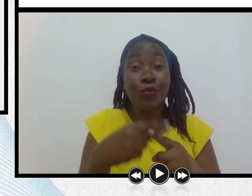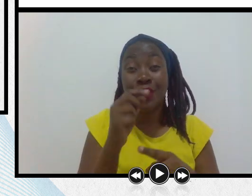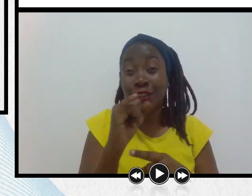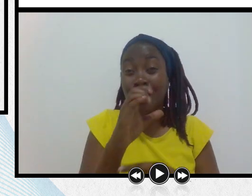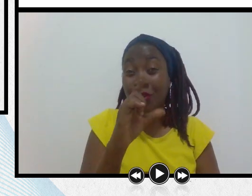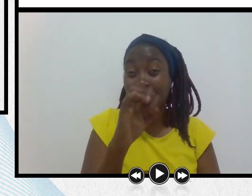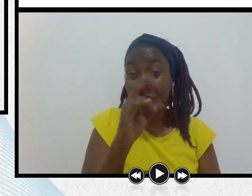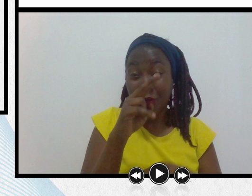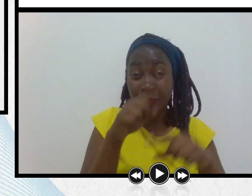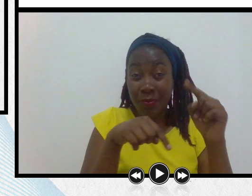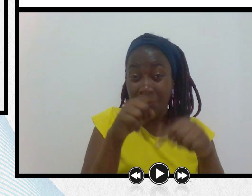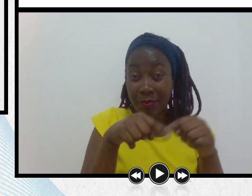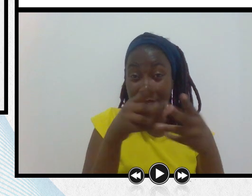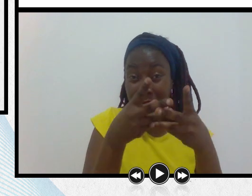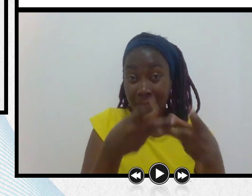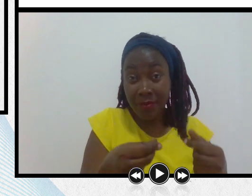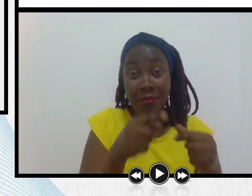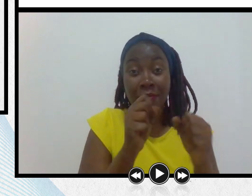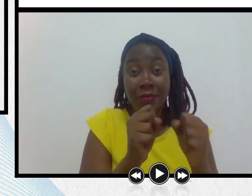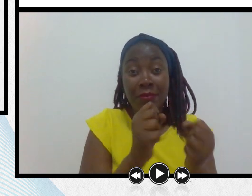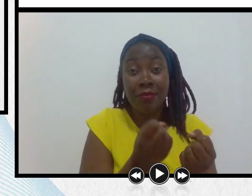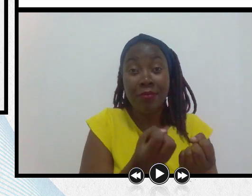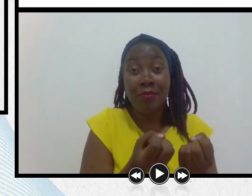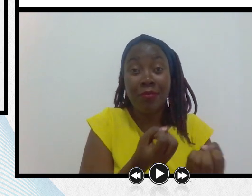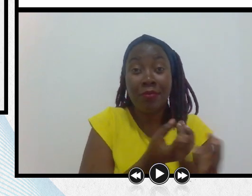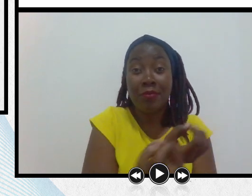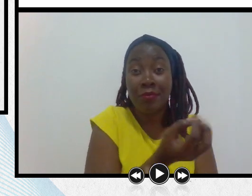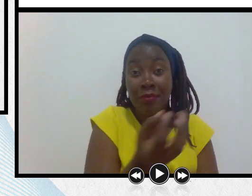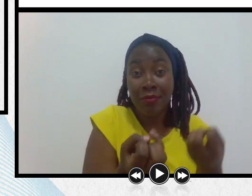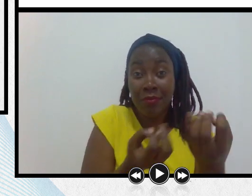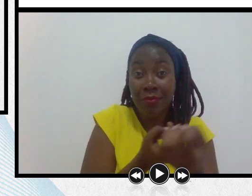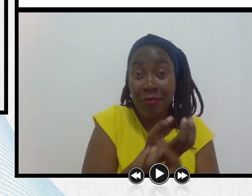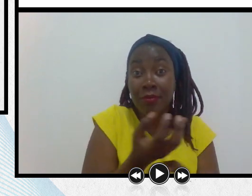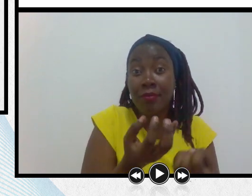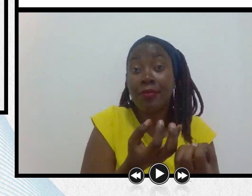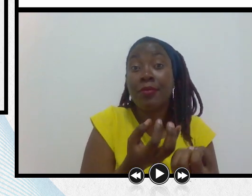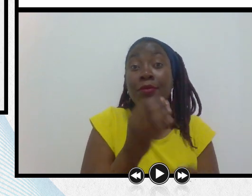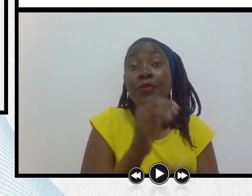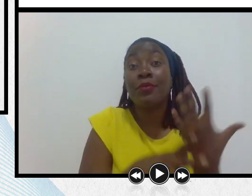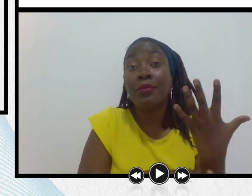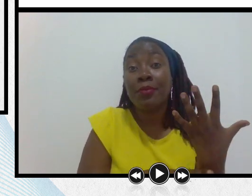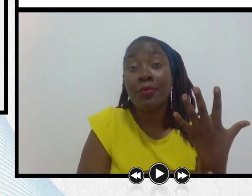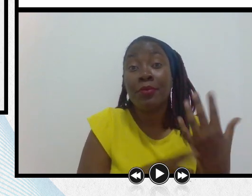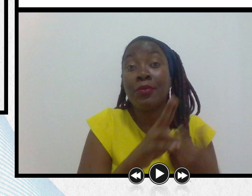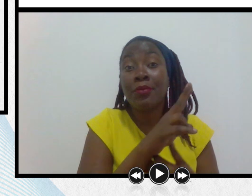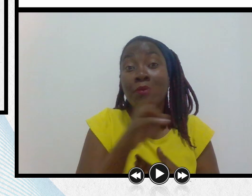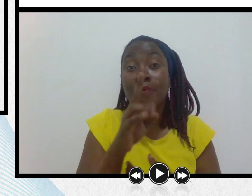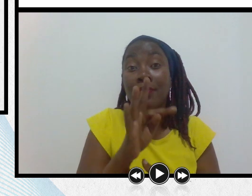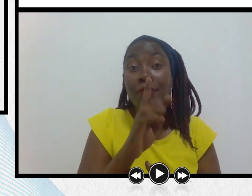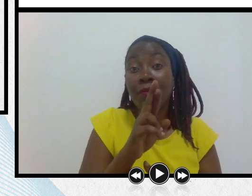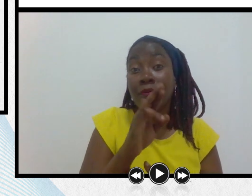se for matéria orgânica dissolvida, o cloro pode reagir com essa matéria orgânica formando os chamados